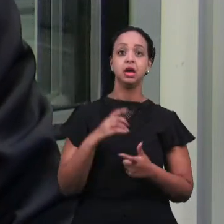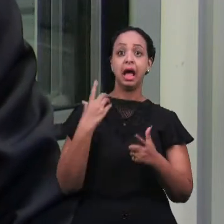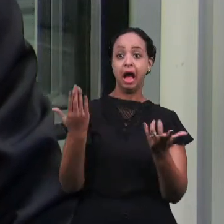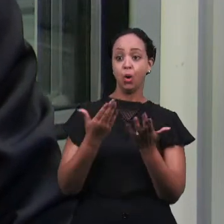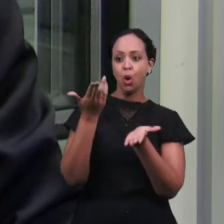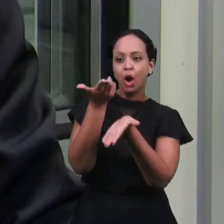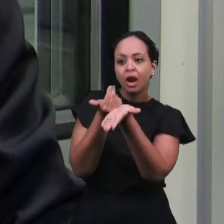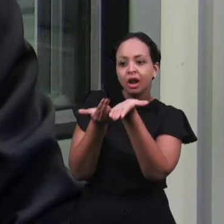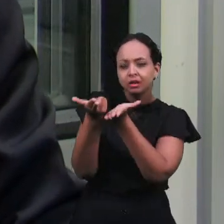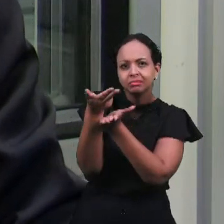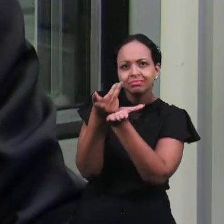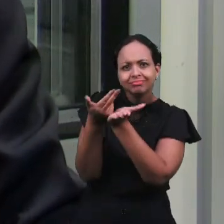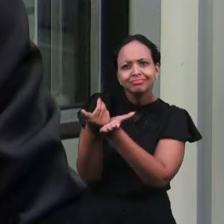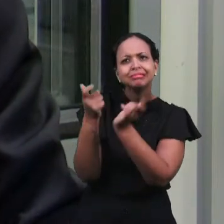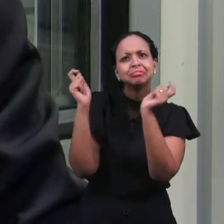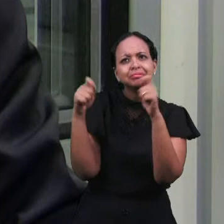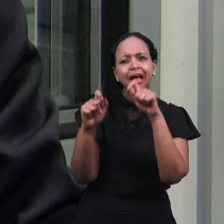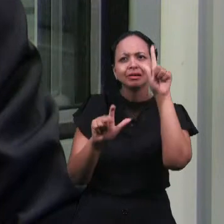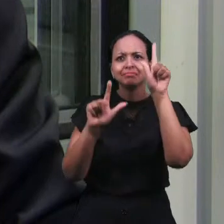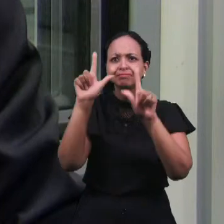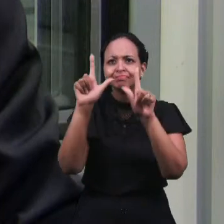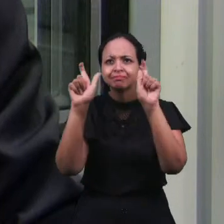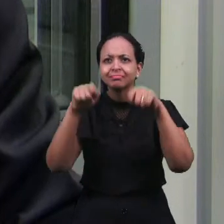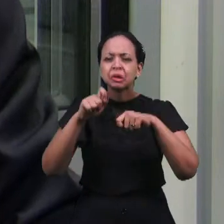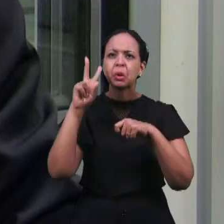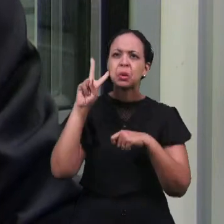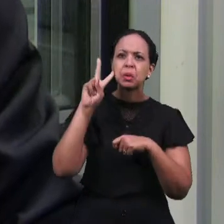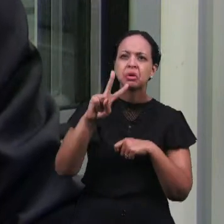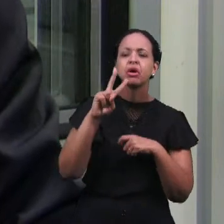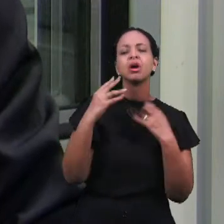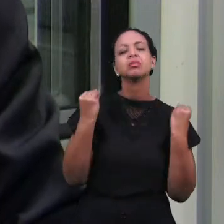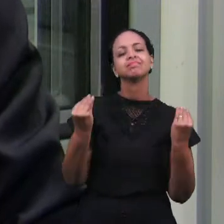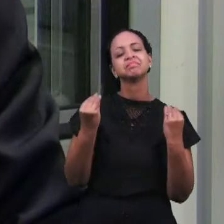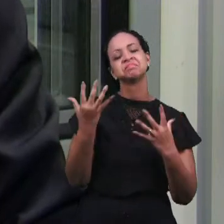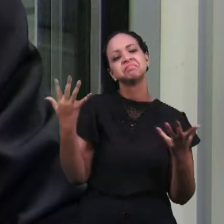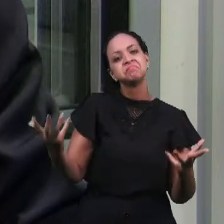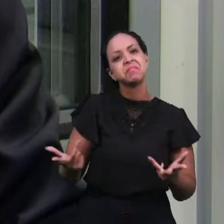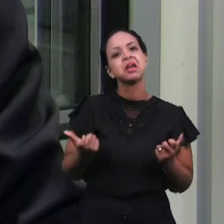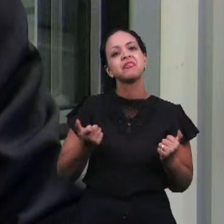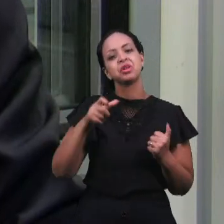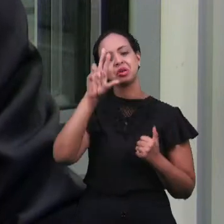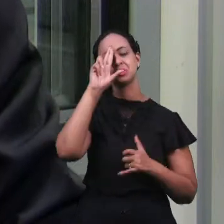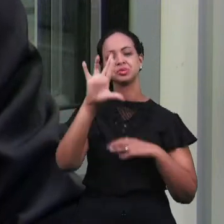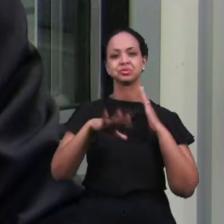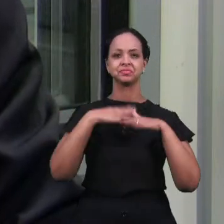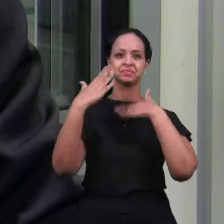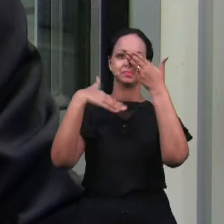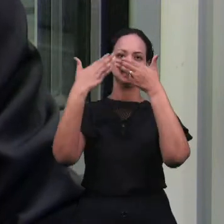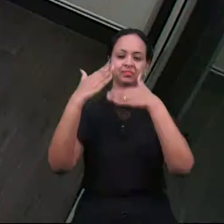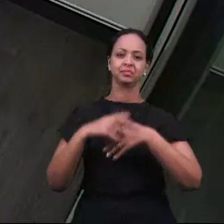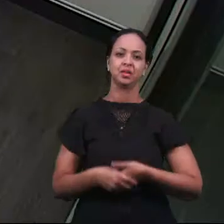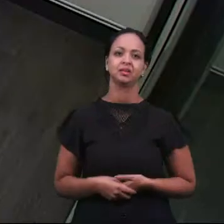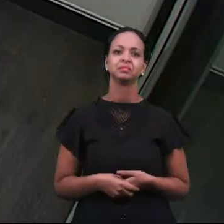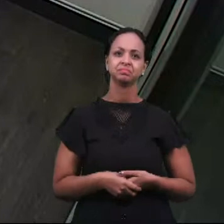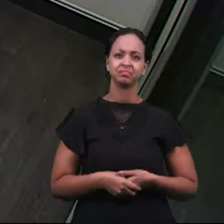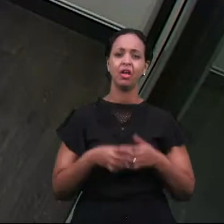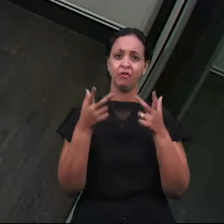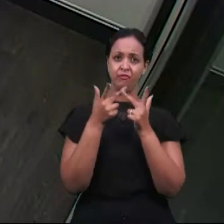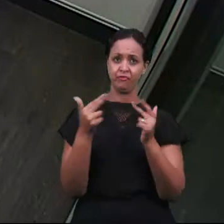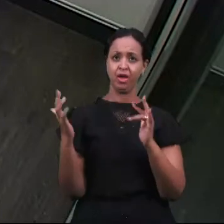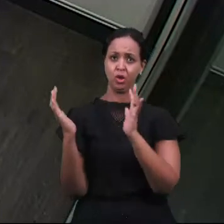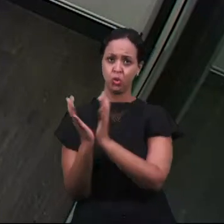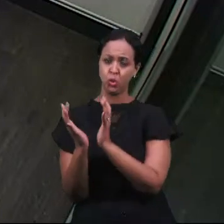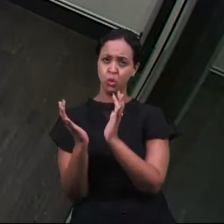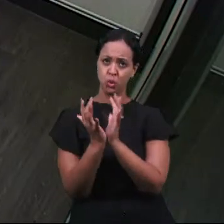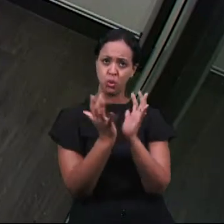animações, e a gente vê como que o Senhor tem prosperado, tem abençoado nesse sentido. E são vários grupos, né, pastor?